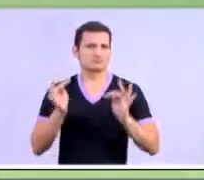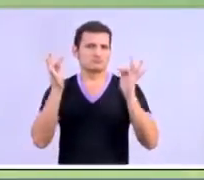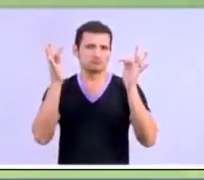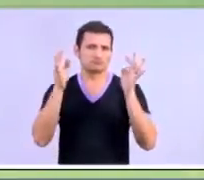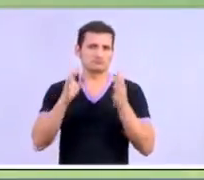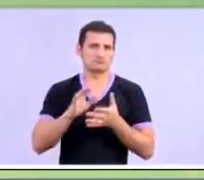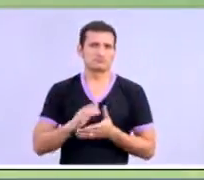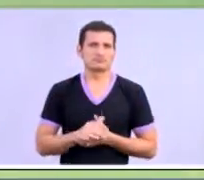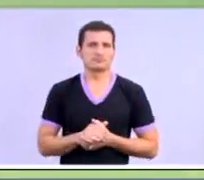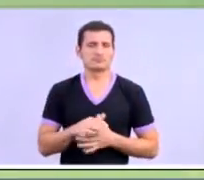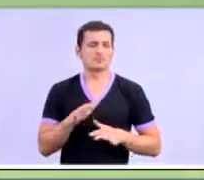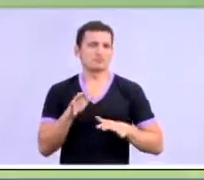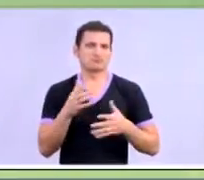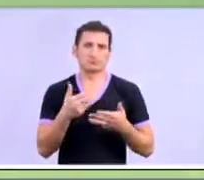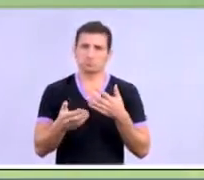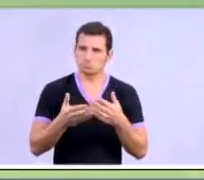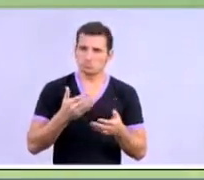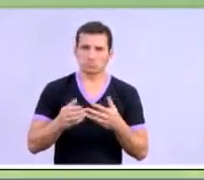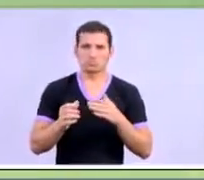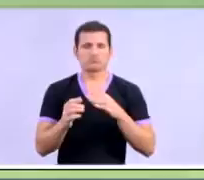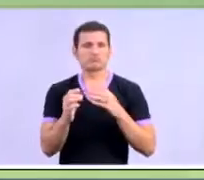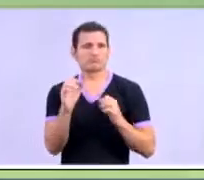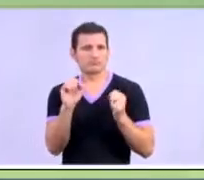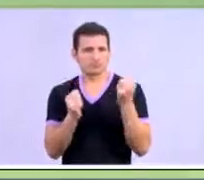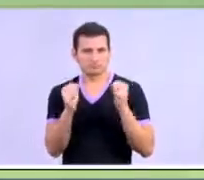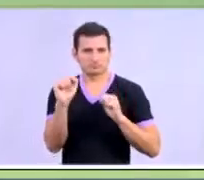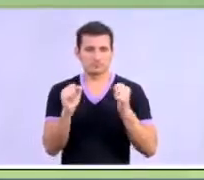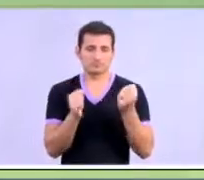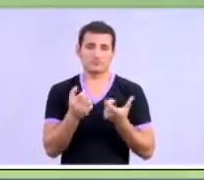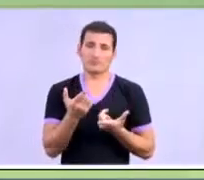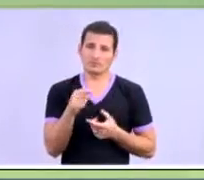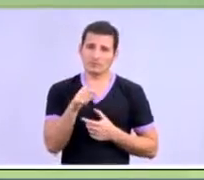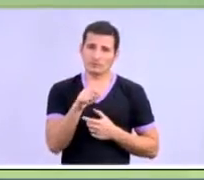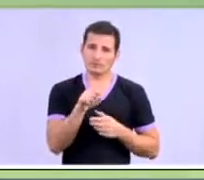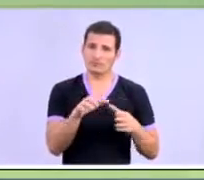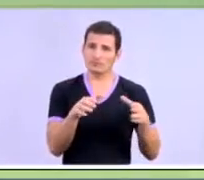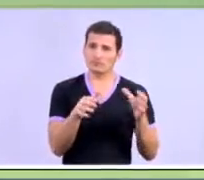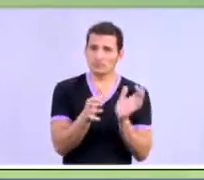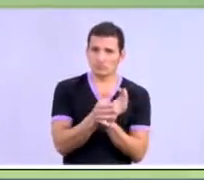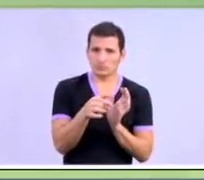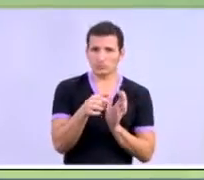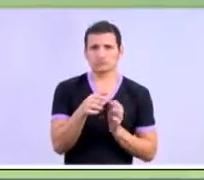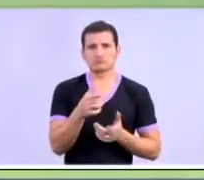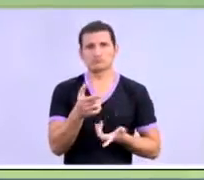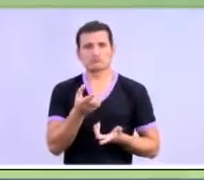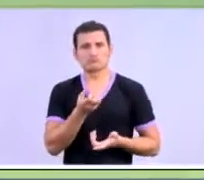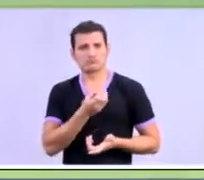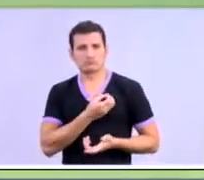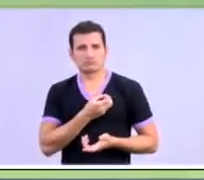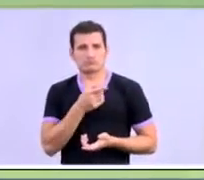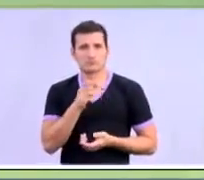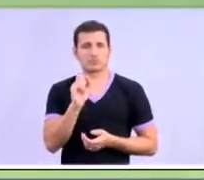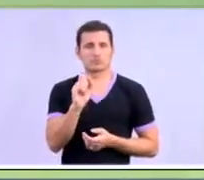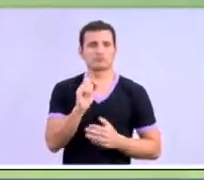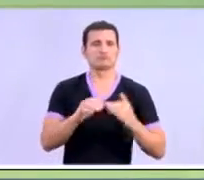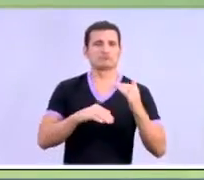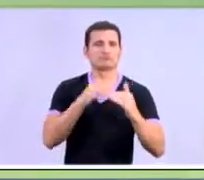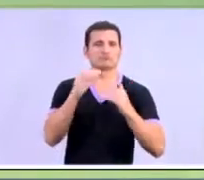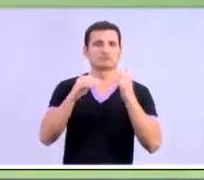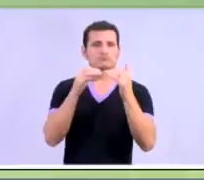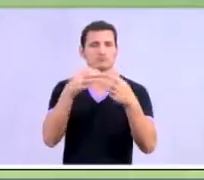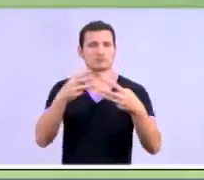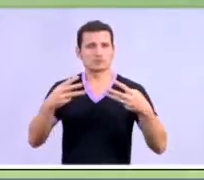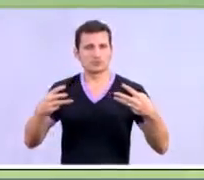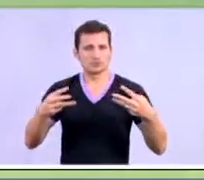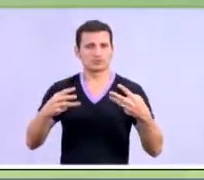fabricante. A visão foi a de que este conjunto de protocolos seria usado para desenvolver uma rede